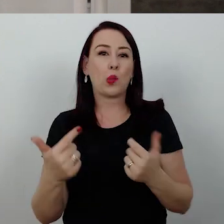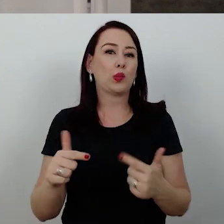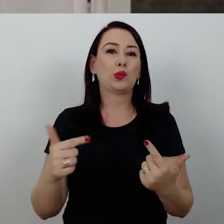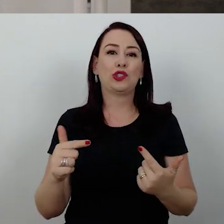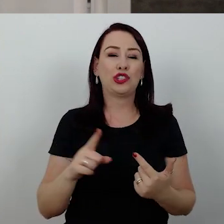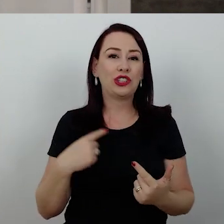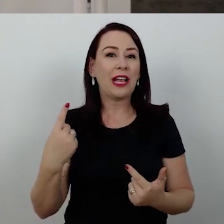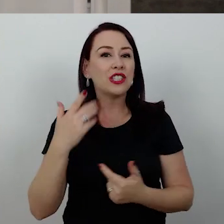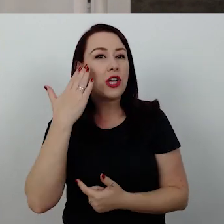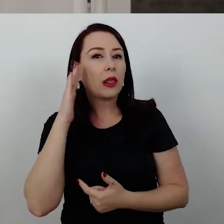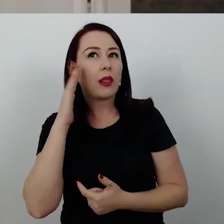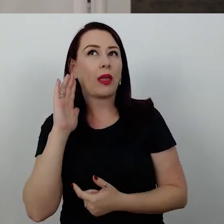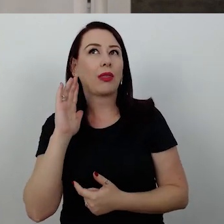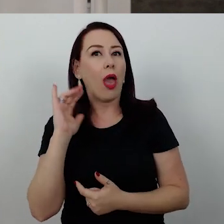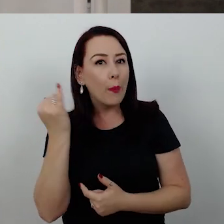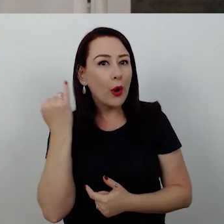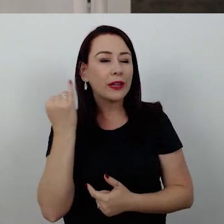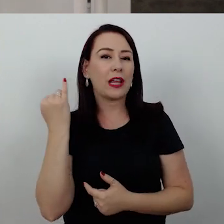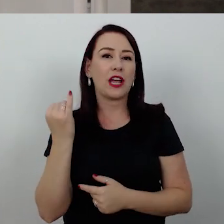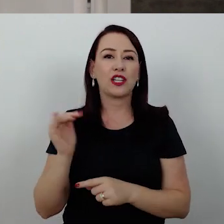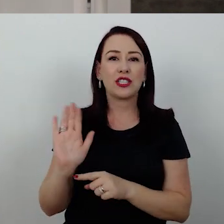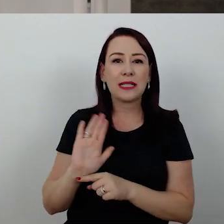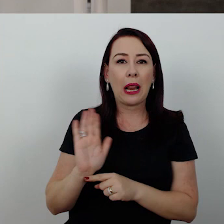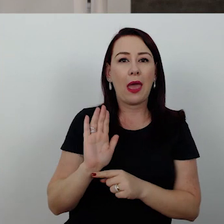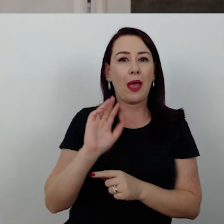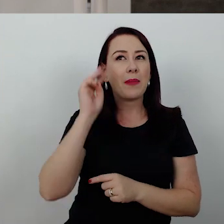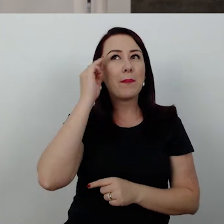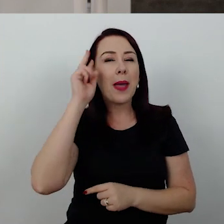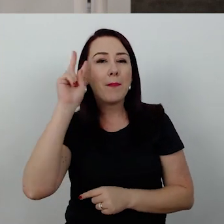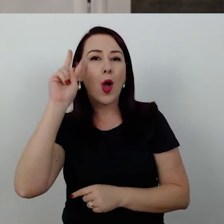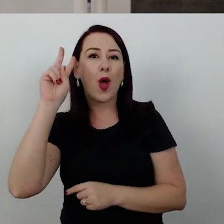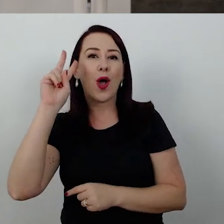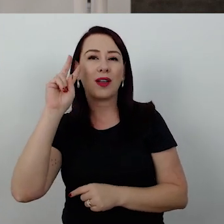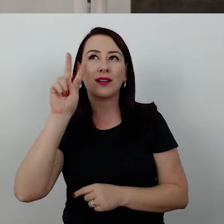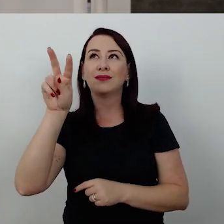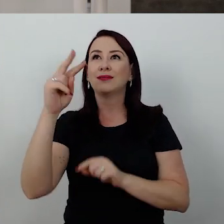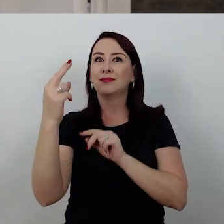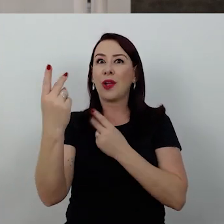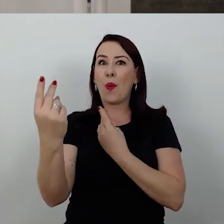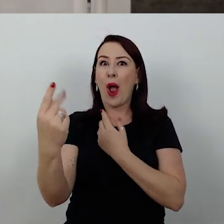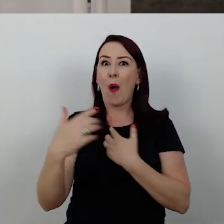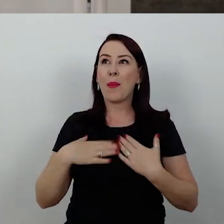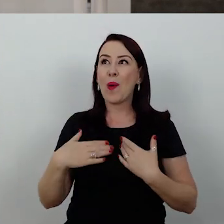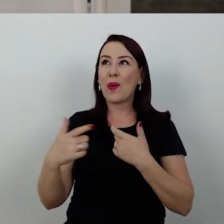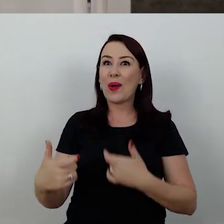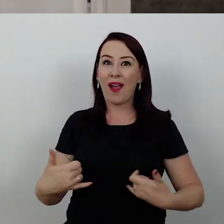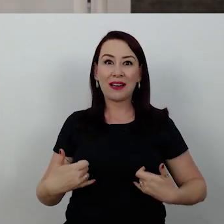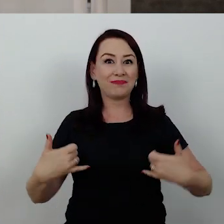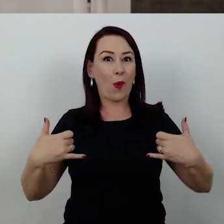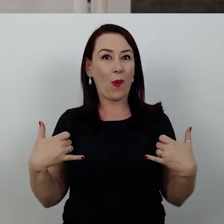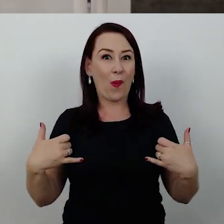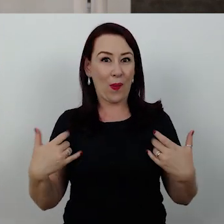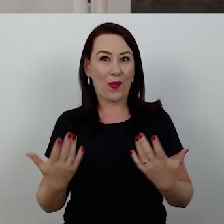de entender a importância do cinema, da memória, de se ver, de se sentir pertencente ali